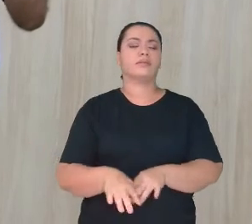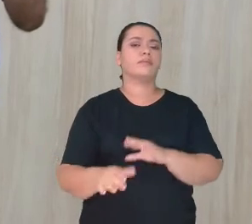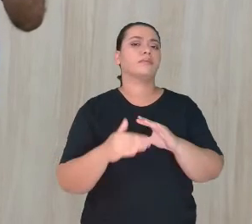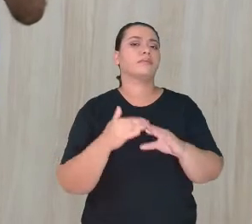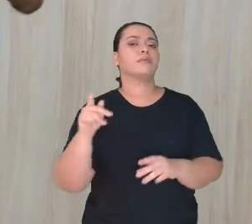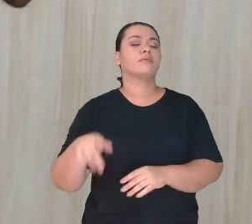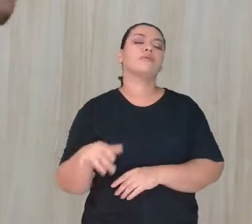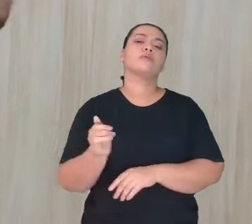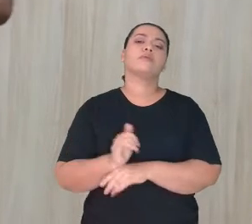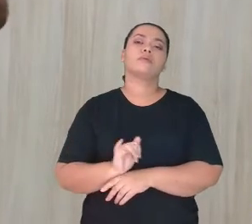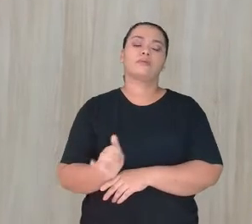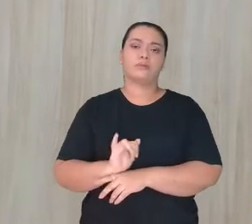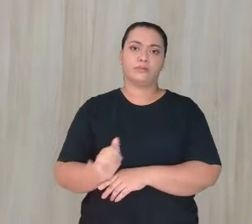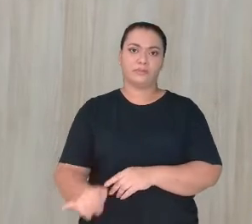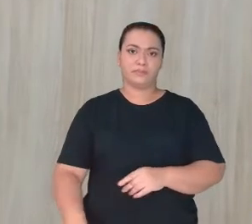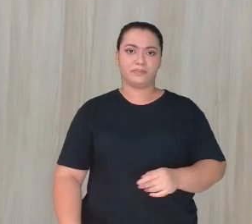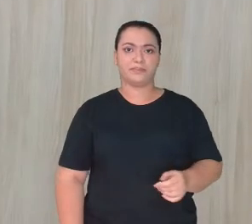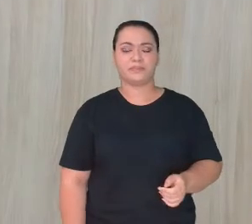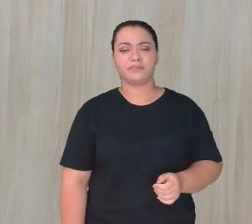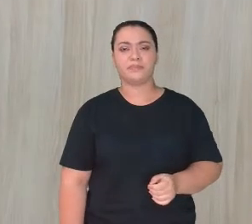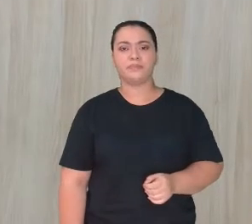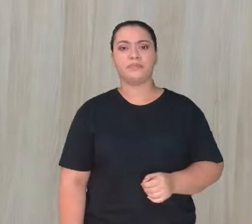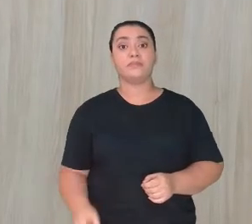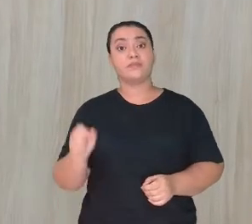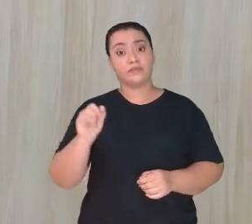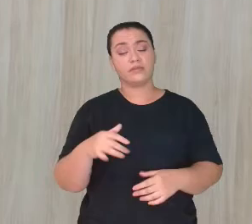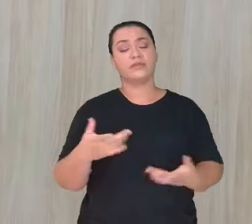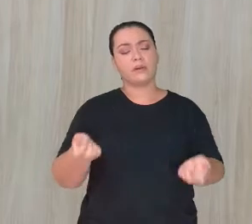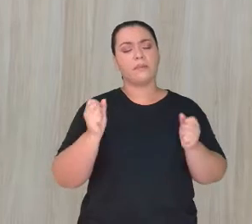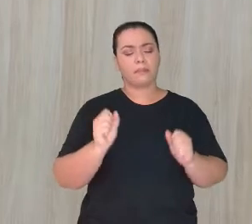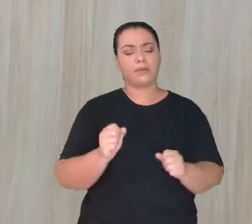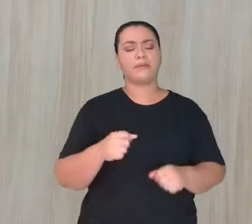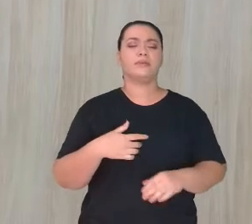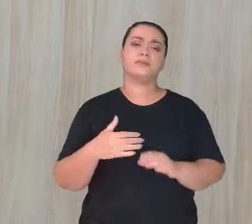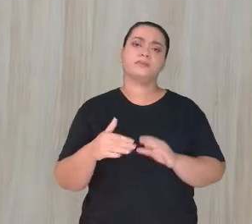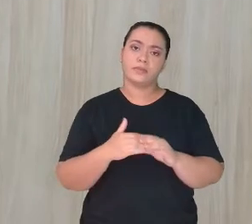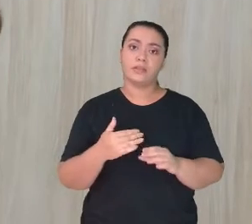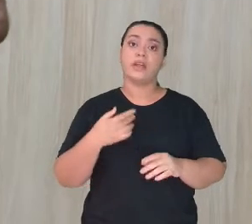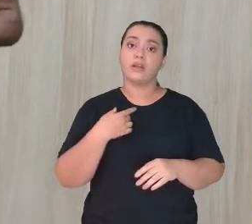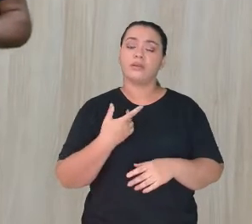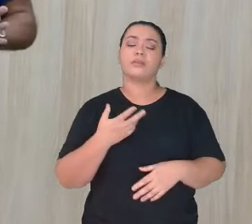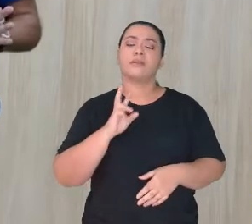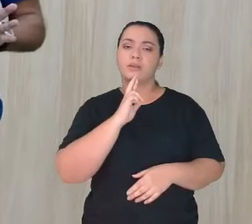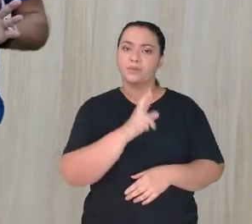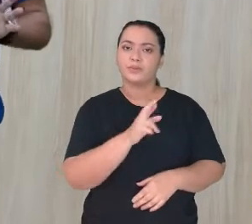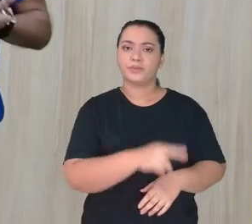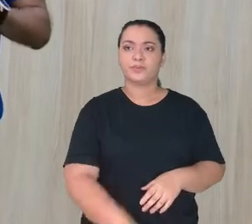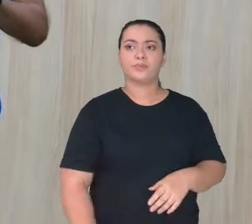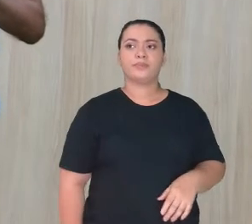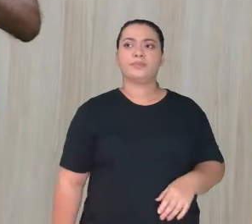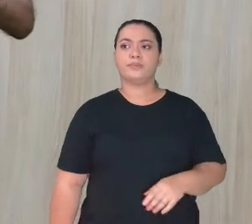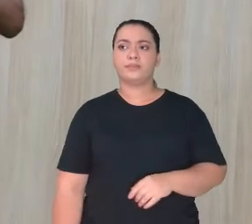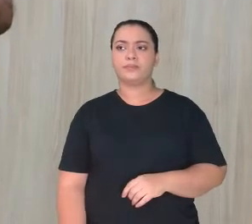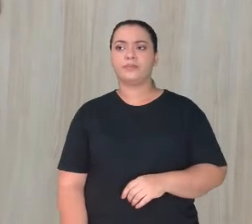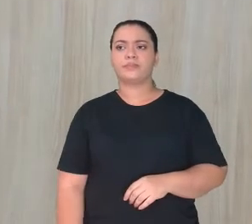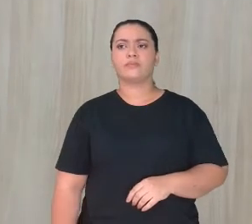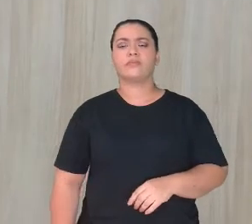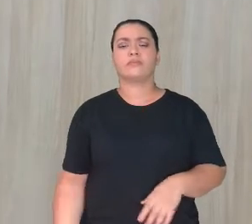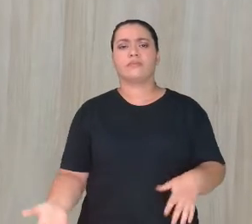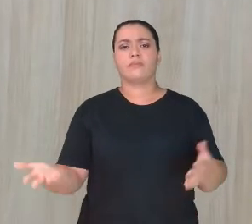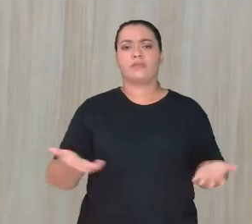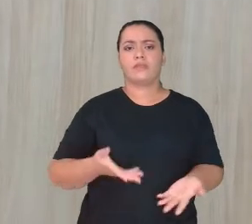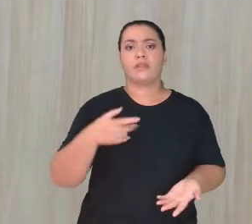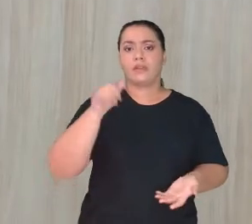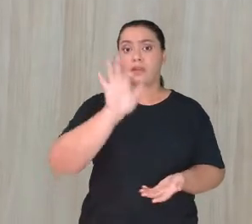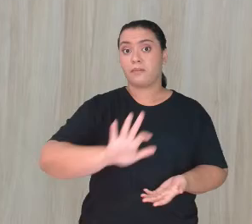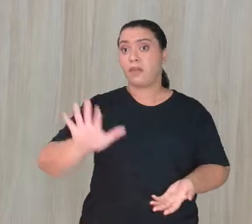aqui no YouTube. Se estiver no YouTube, você também pode botar os comentários que a gente vai desenvolvendo, tá bom? Ó, eu botei uma figura